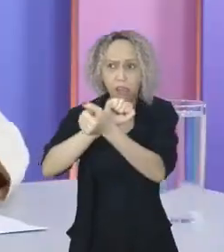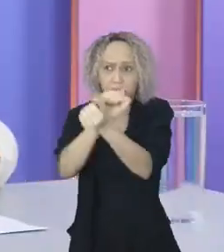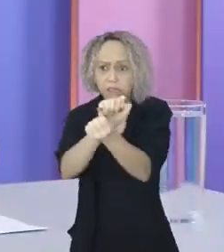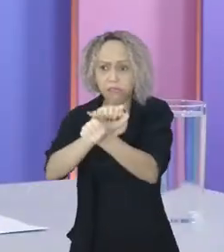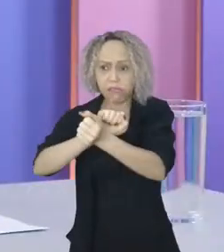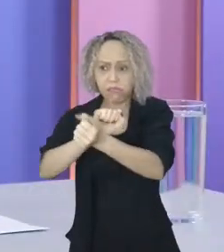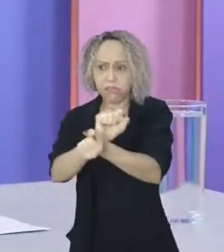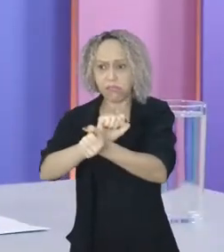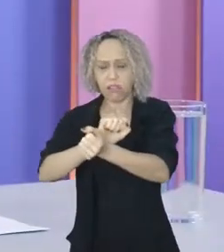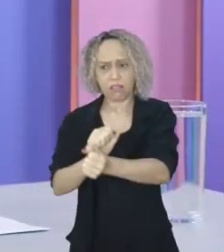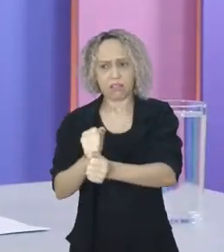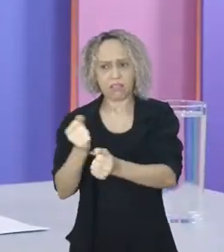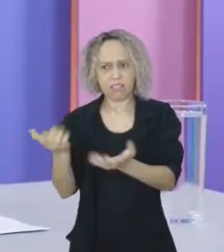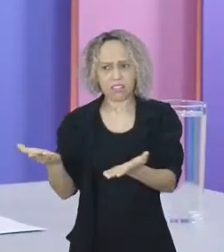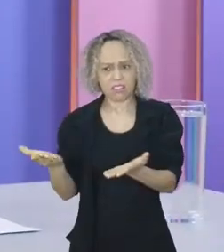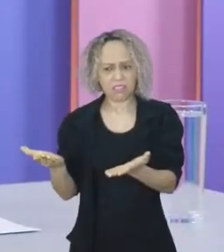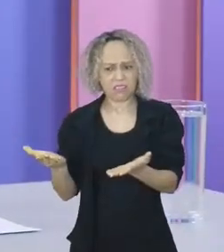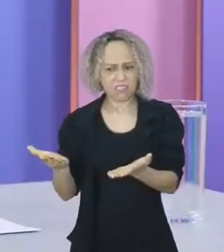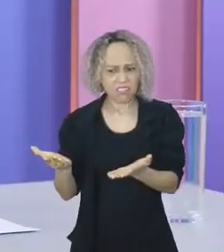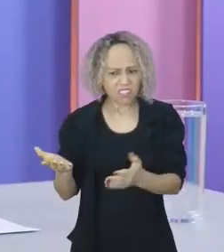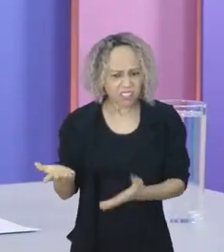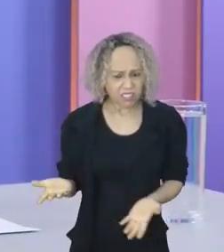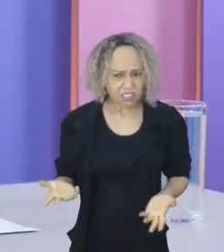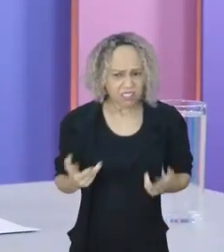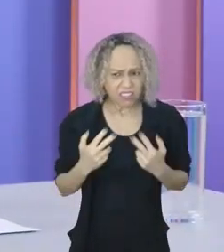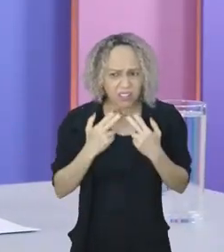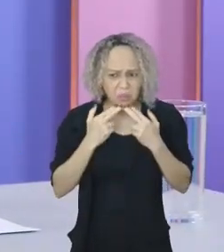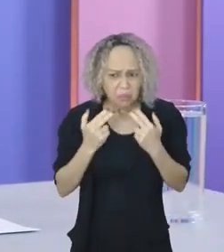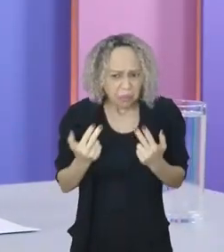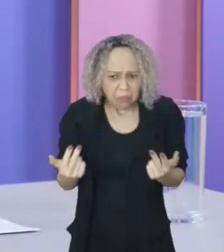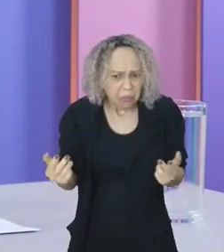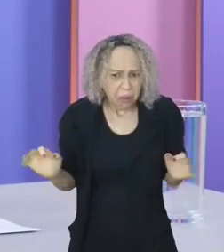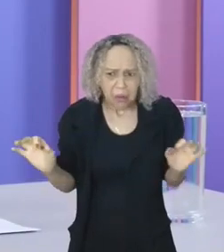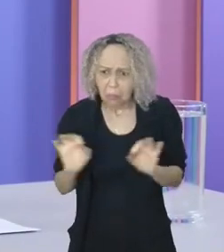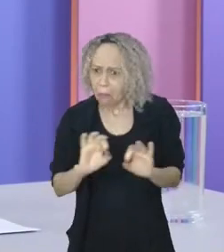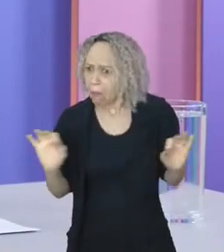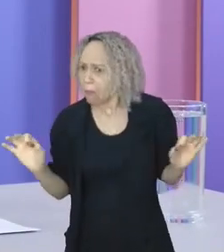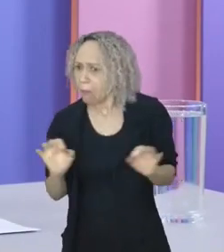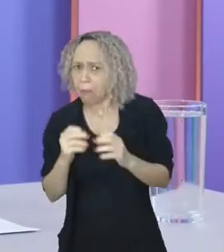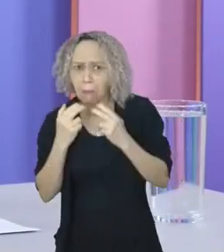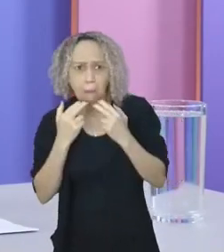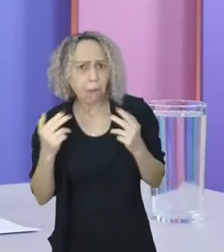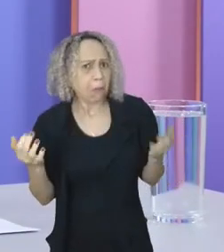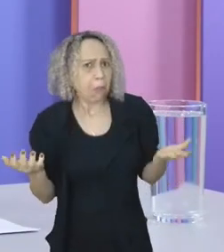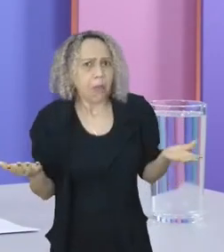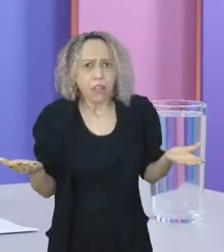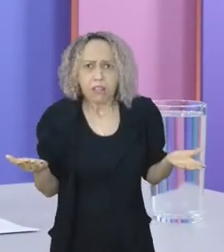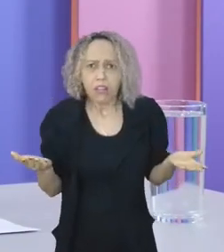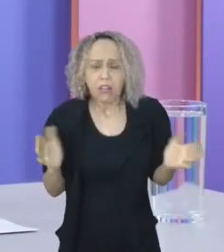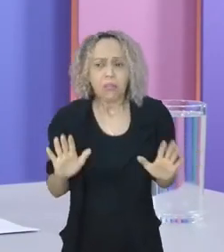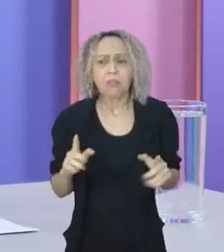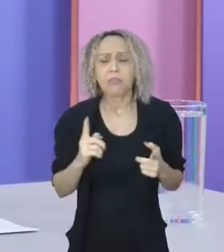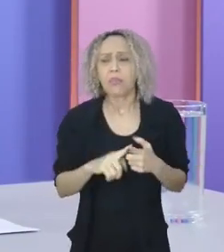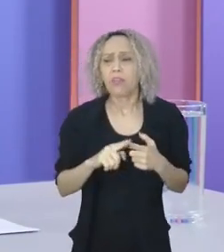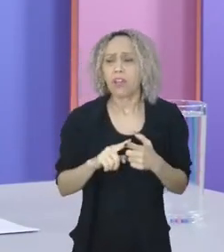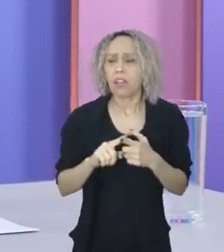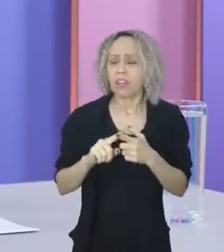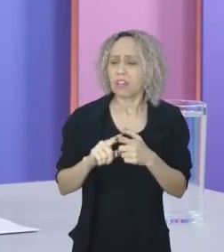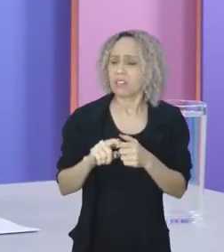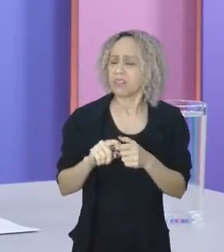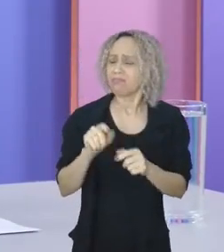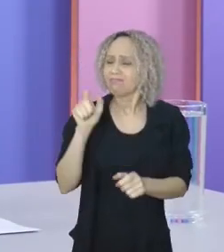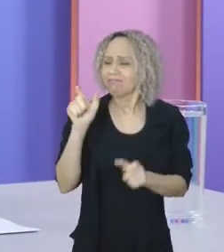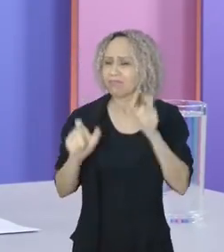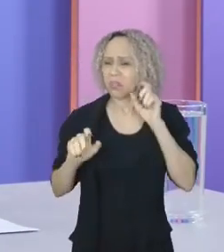Né. Isso não é novidade, né? Isso não é novidade porque a escravização de seres humanos